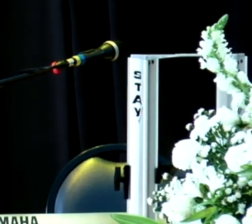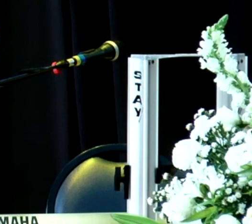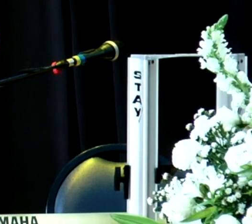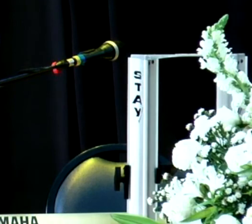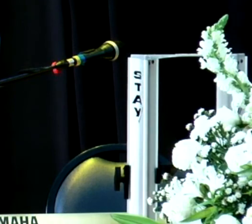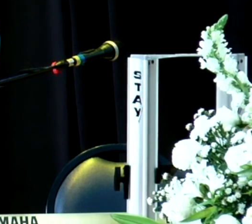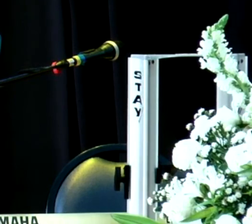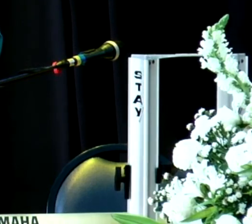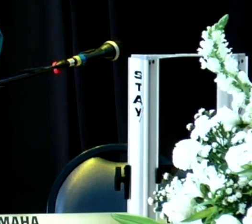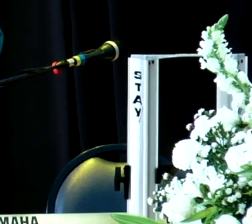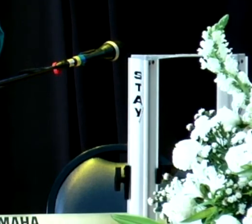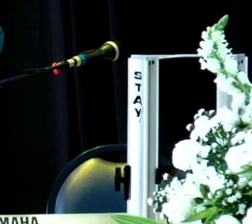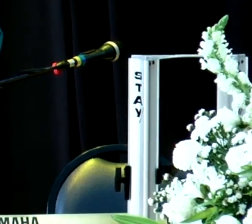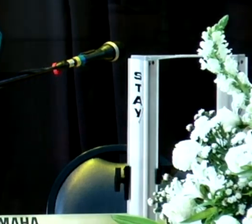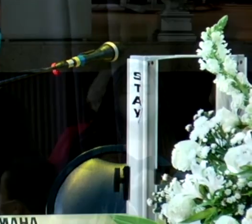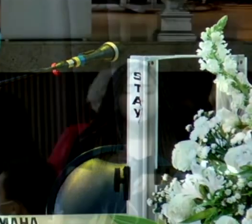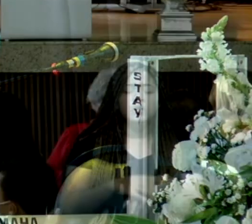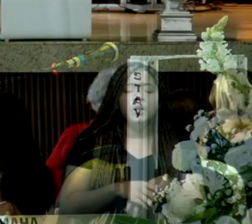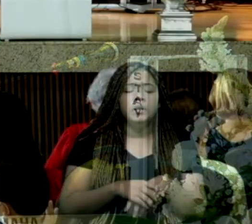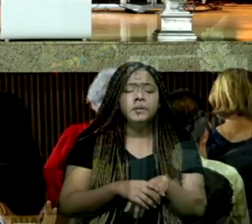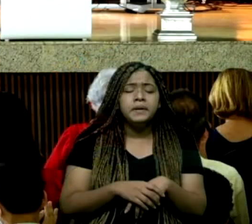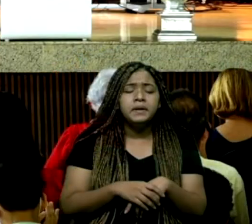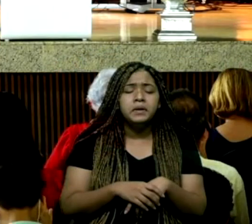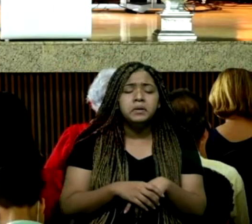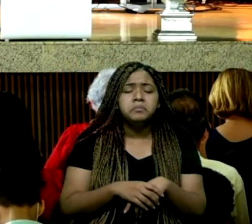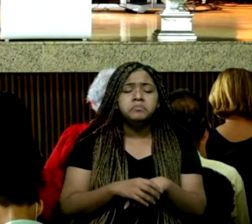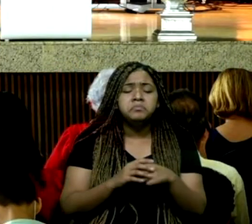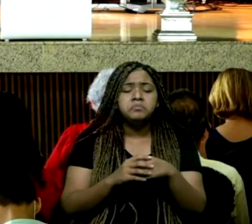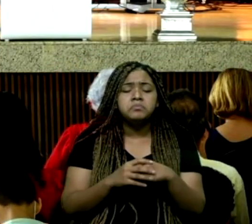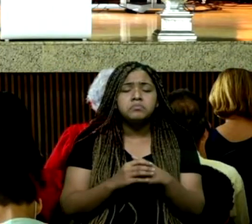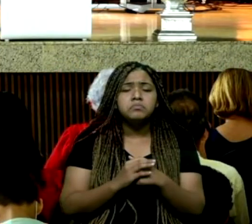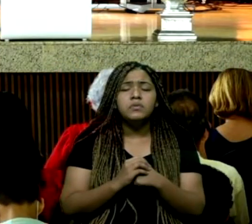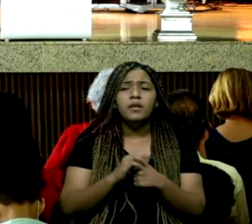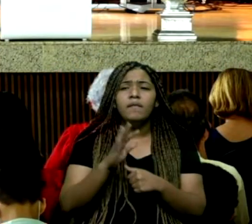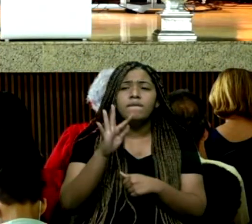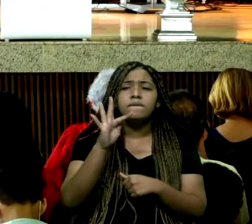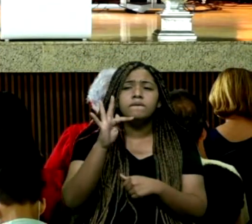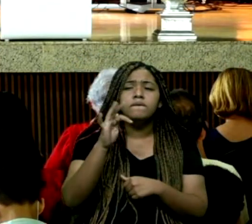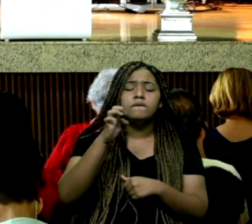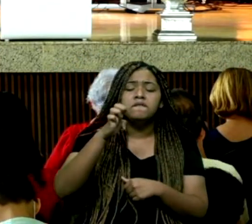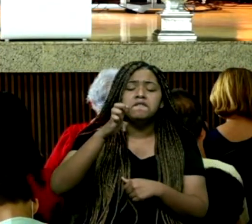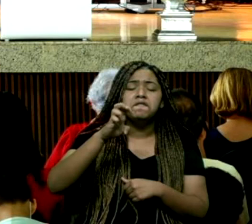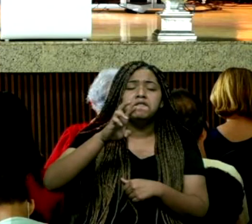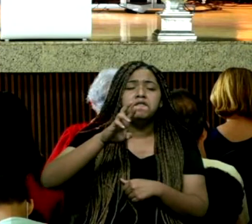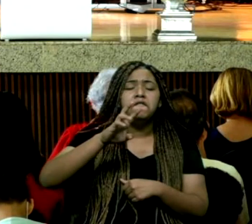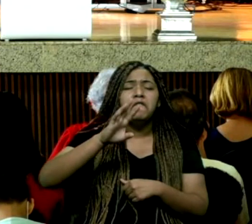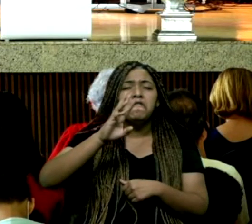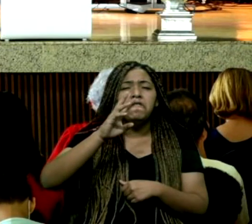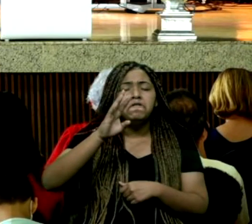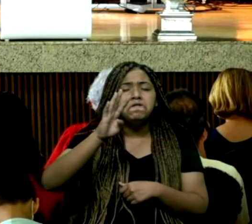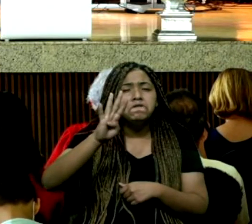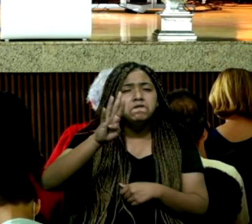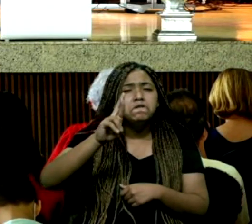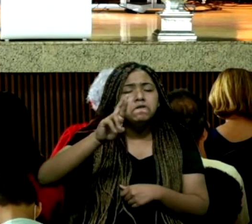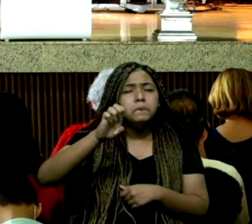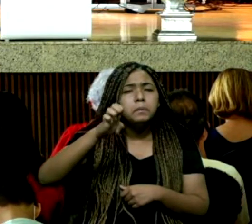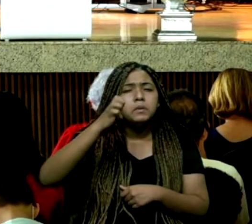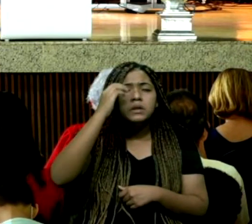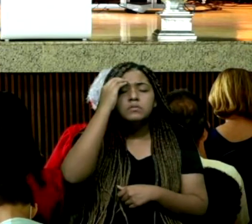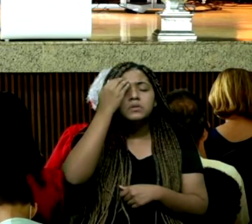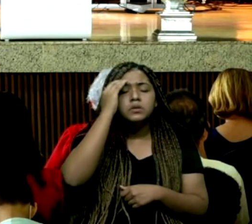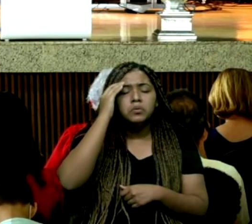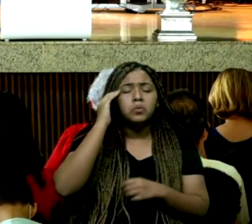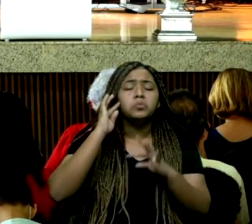repreendemos toda a febre aprendemos a Deus tudo aquilo que está incomodando a a tua filhinha aquela